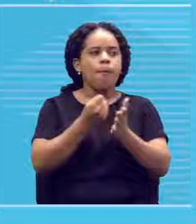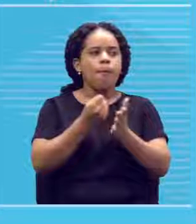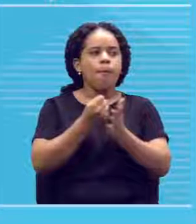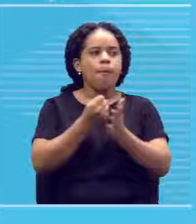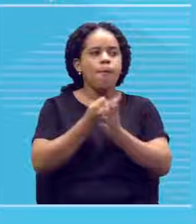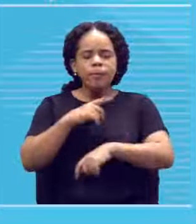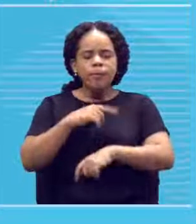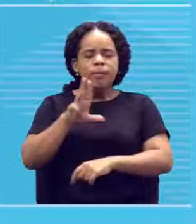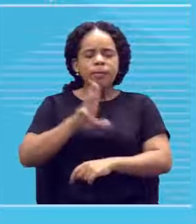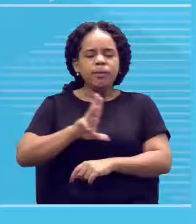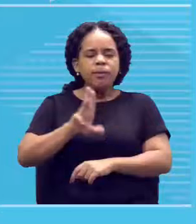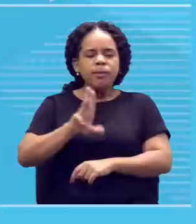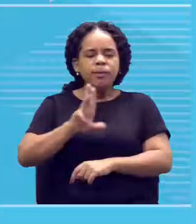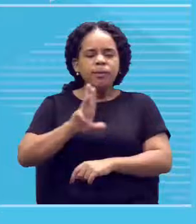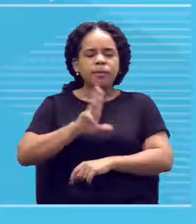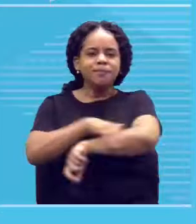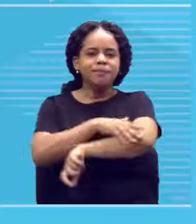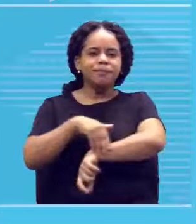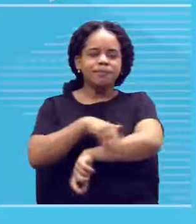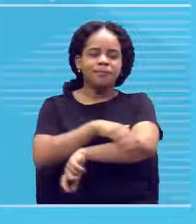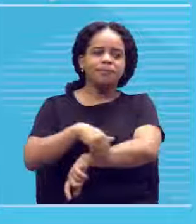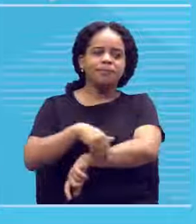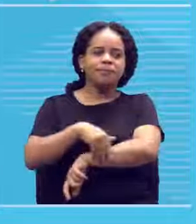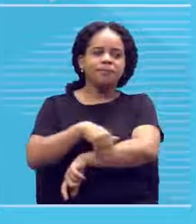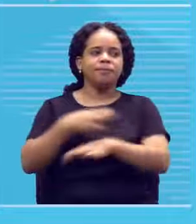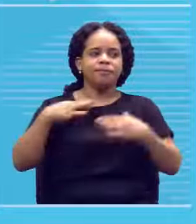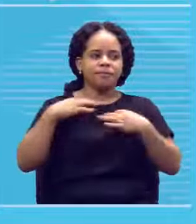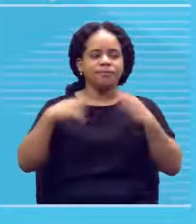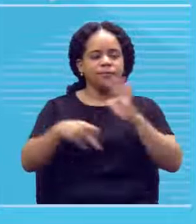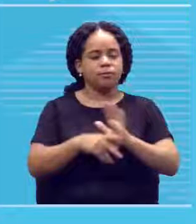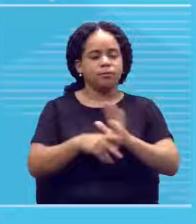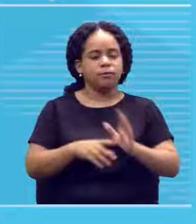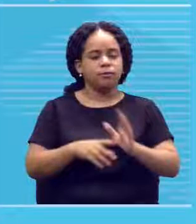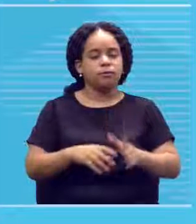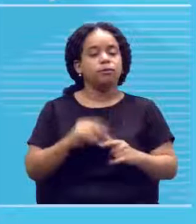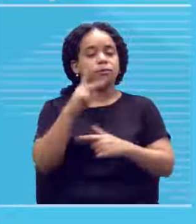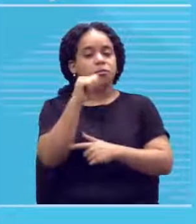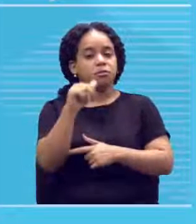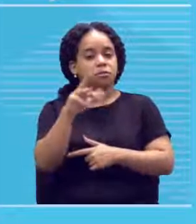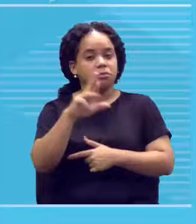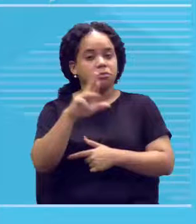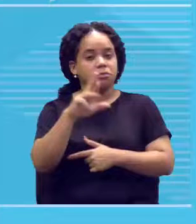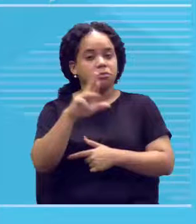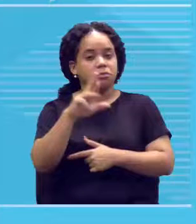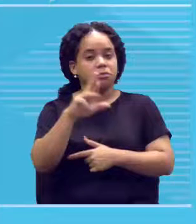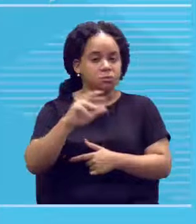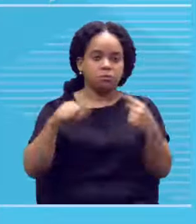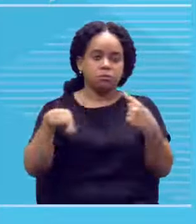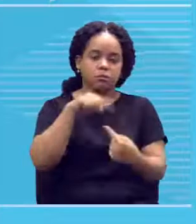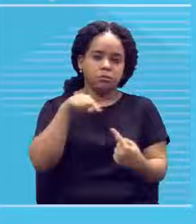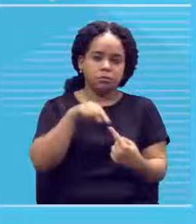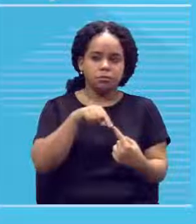finalidade se para esse para é ele exprime finalidade